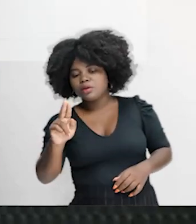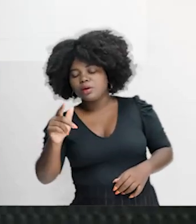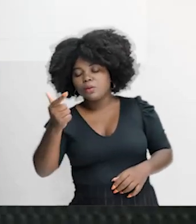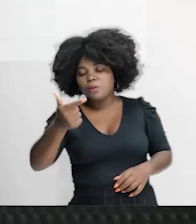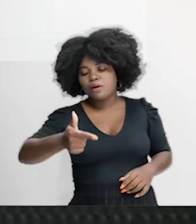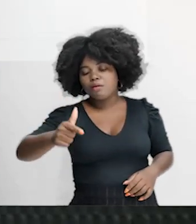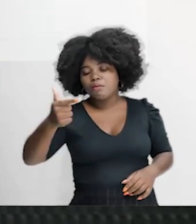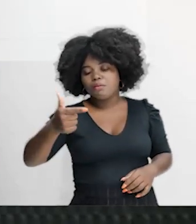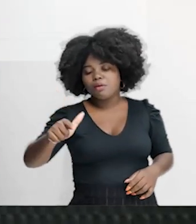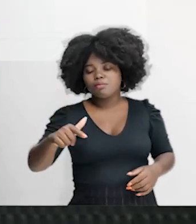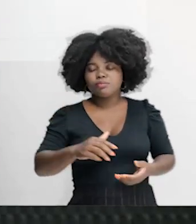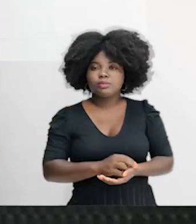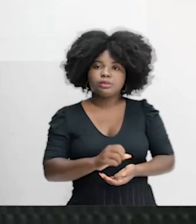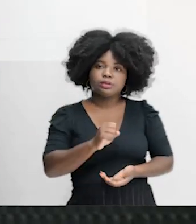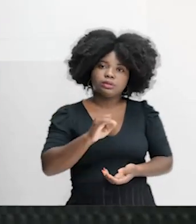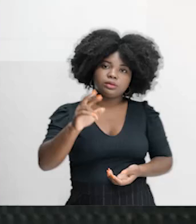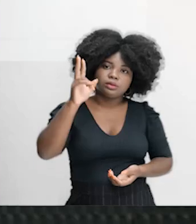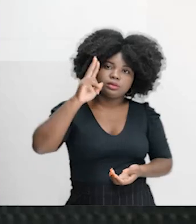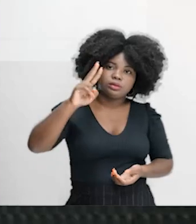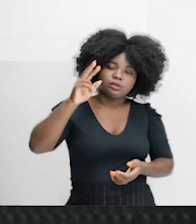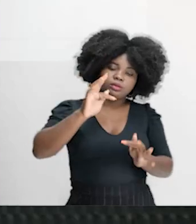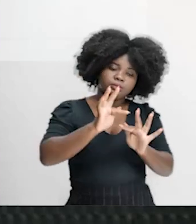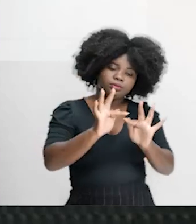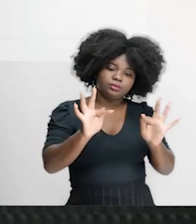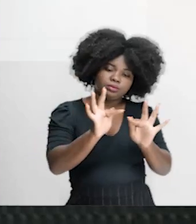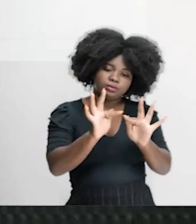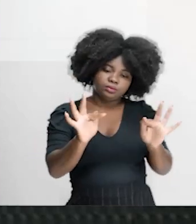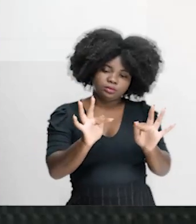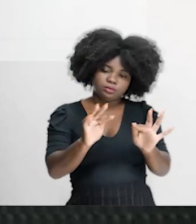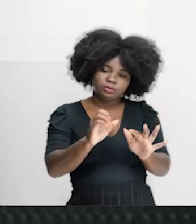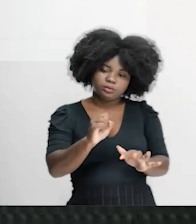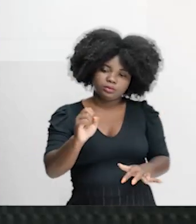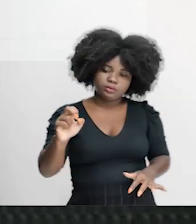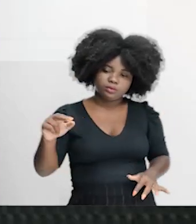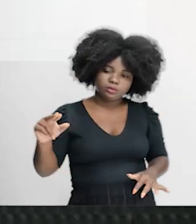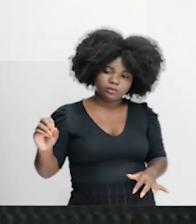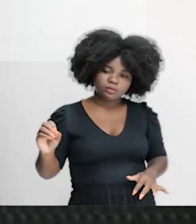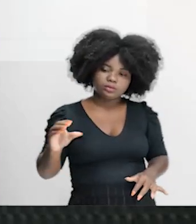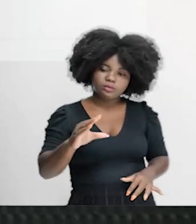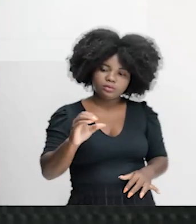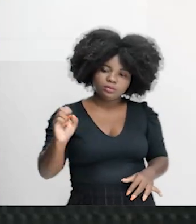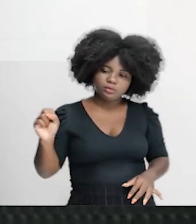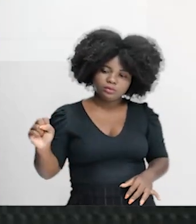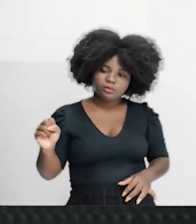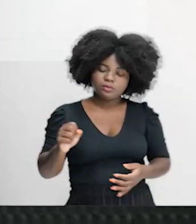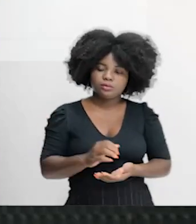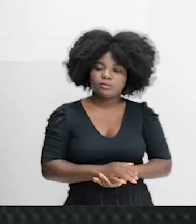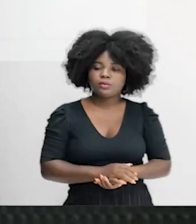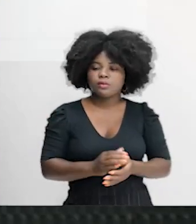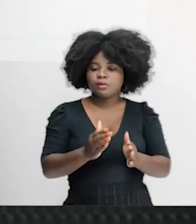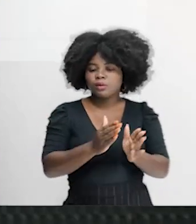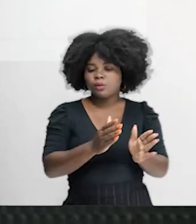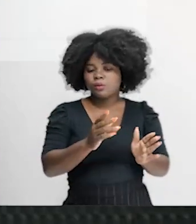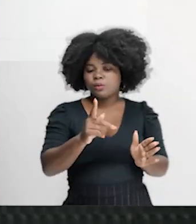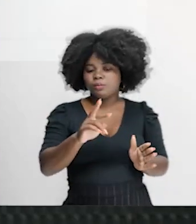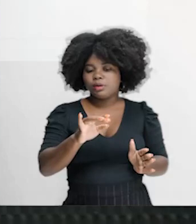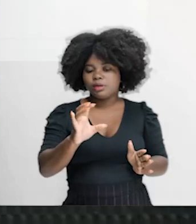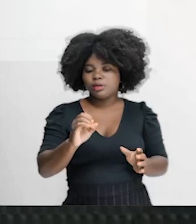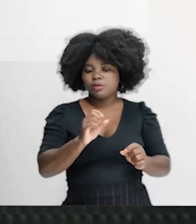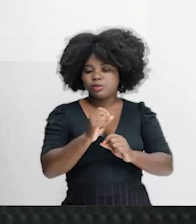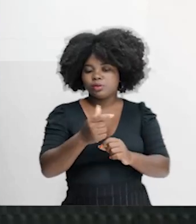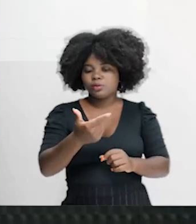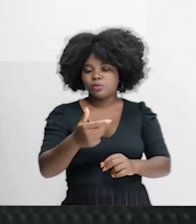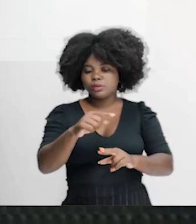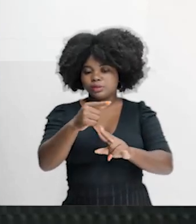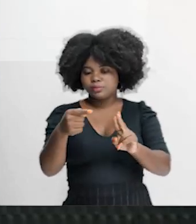se repete. Se você lembrar lá da função seno e da função cosseno, o período é 2π. Né?